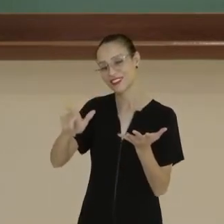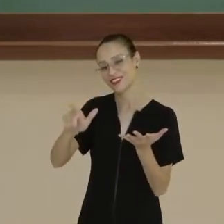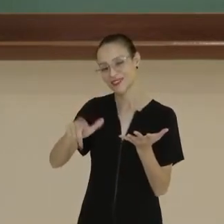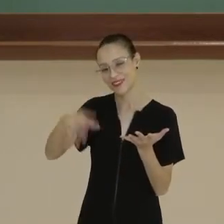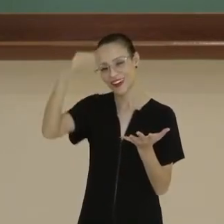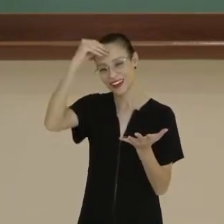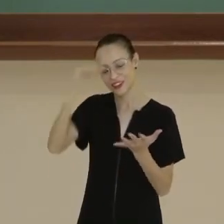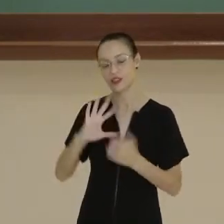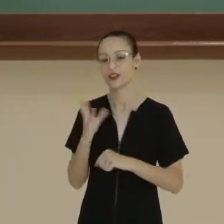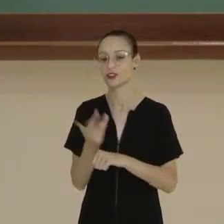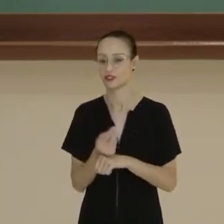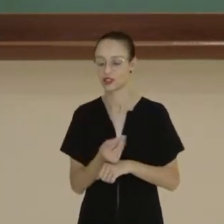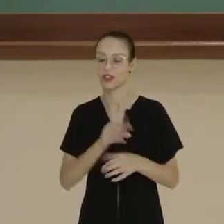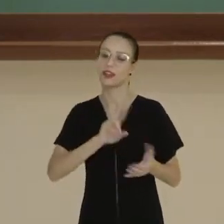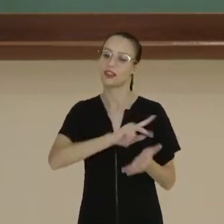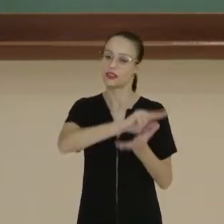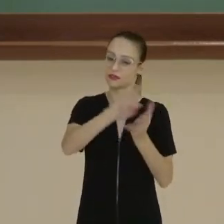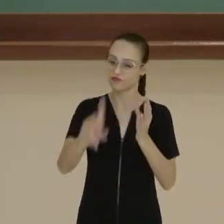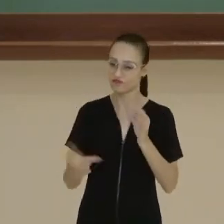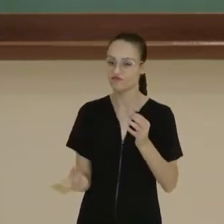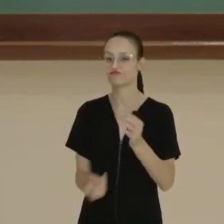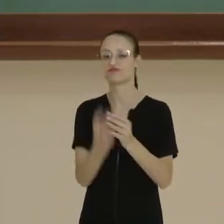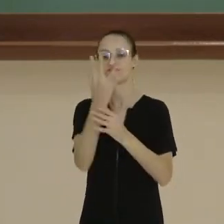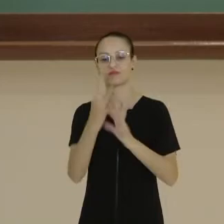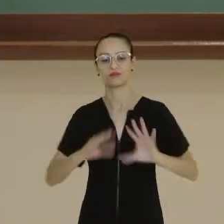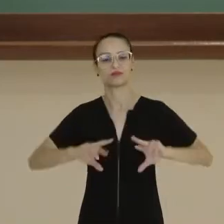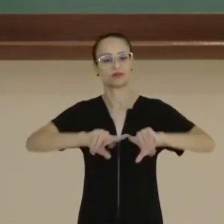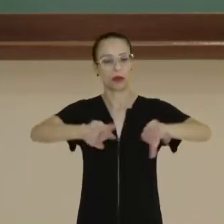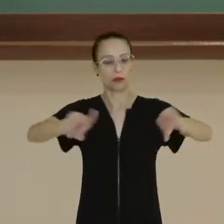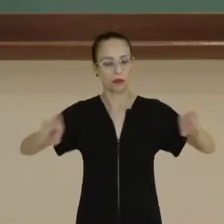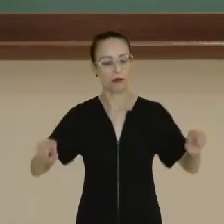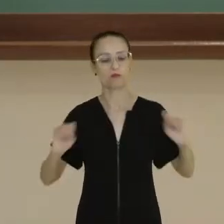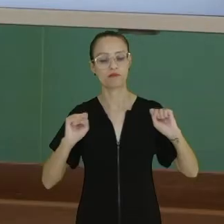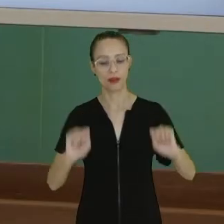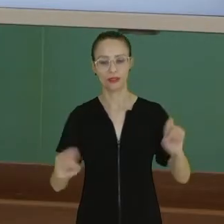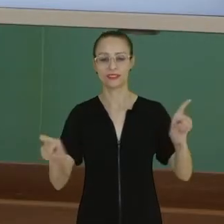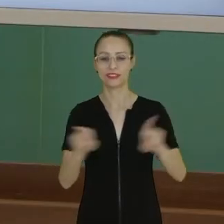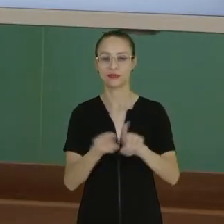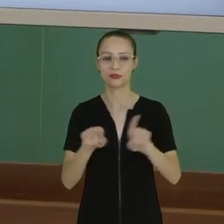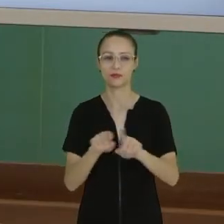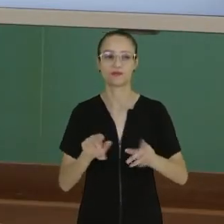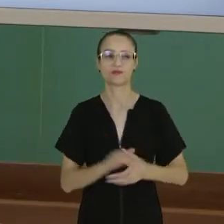né? Criar uma arte participativa com múltiplas linguagens também.